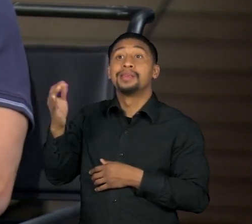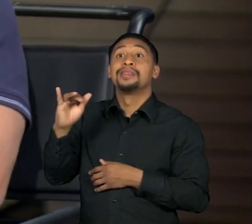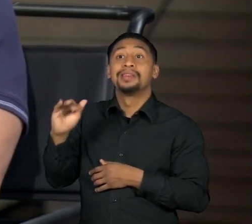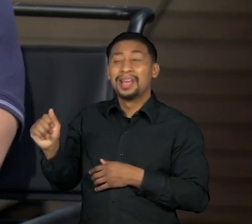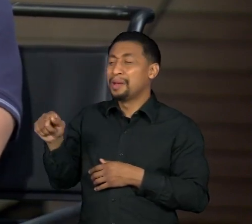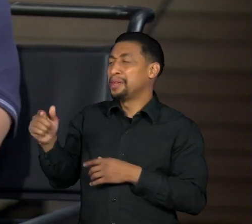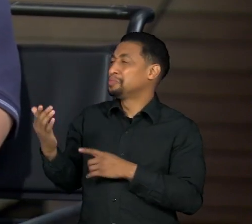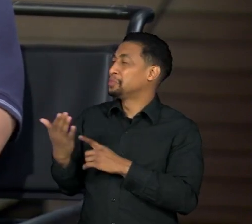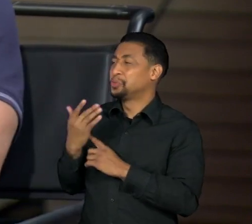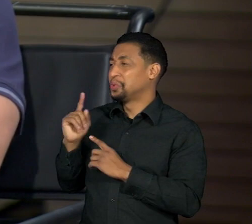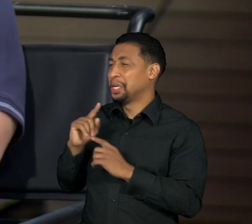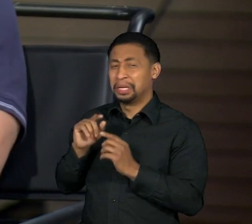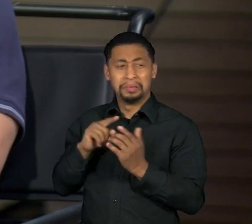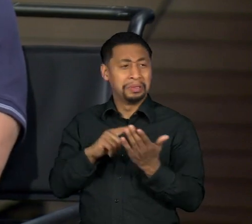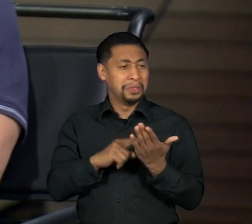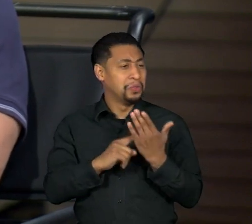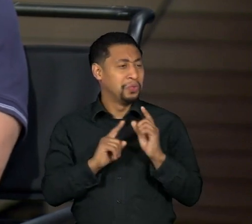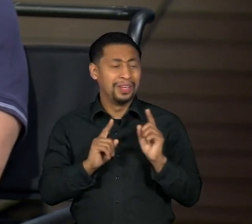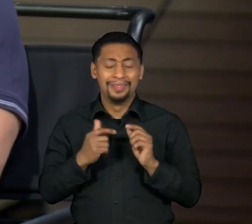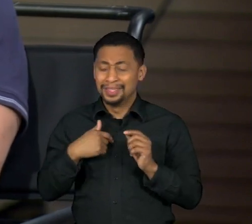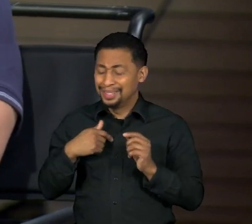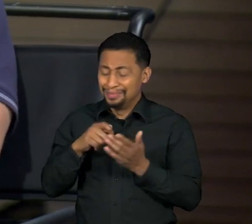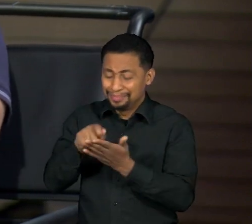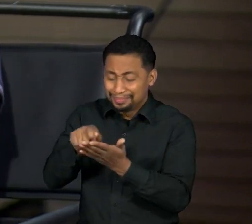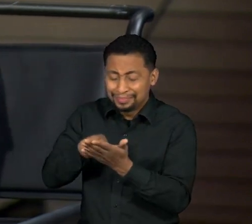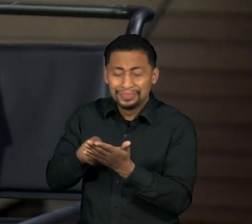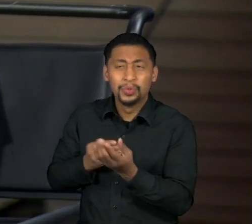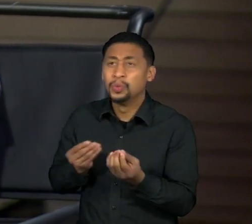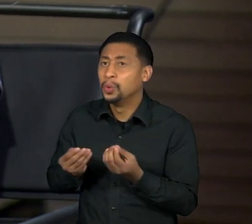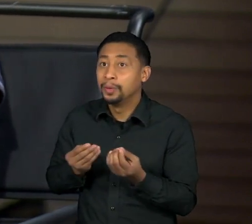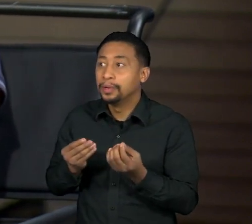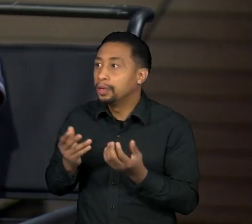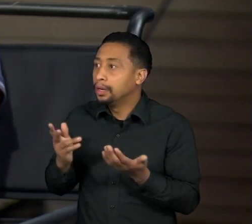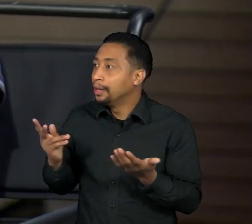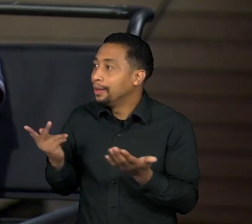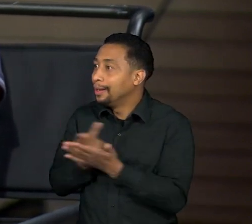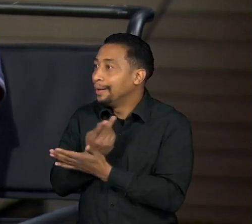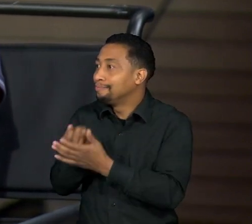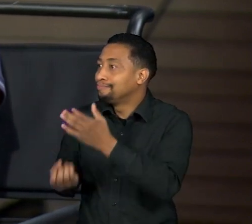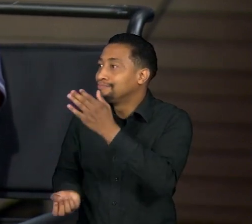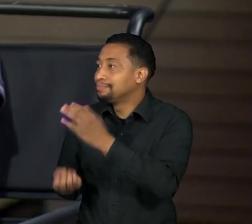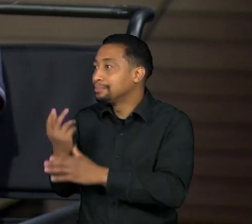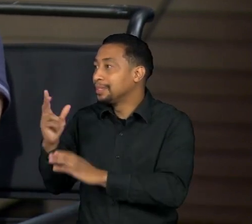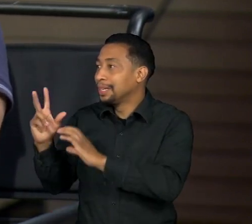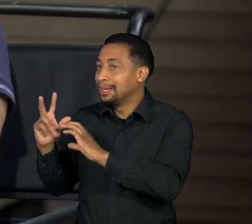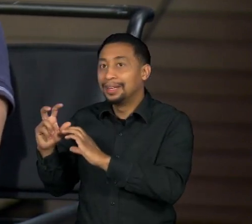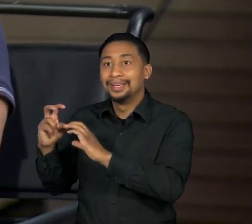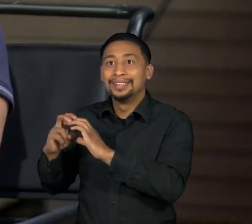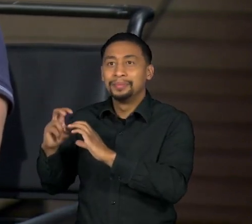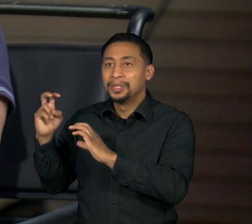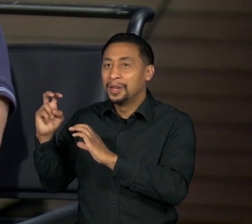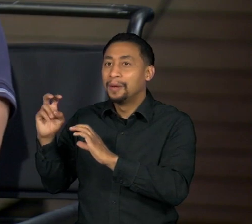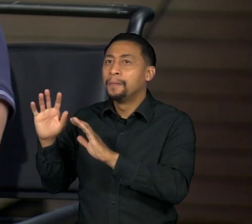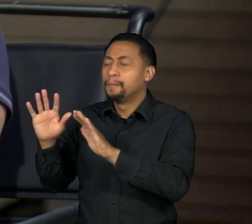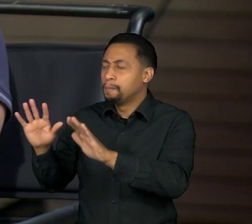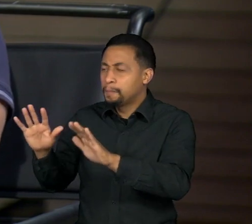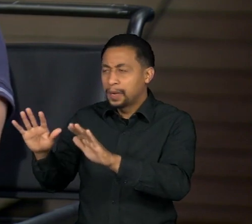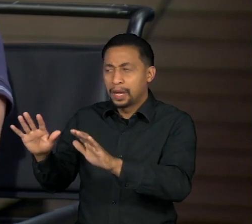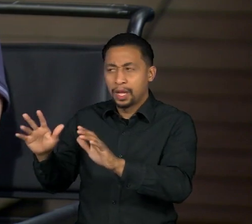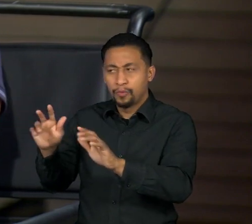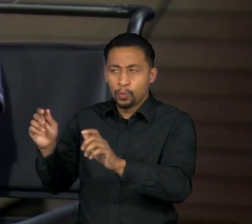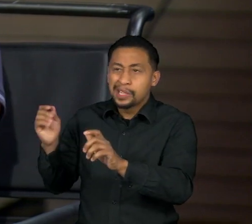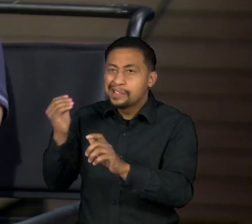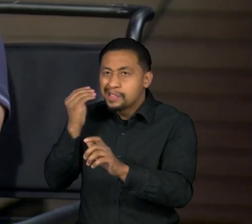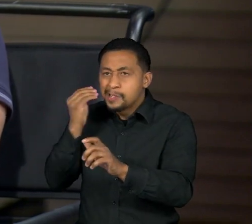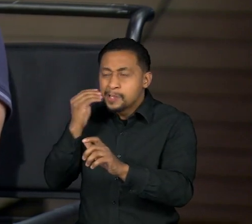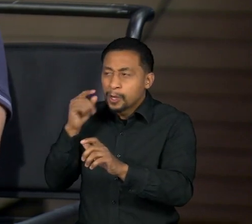sonho de colocar algo escrito. E, de repente, veio o ChatGPT, e na hora que eu olhei para ele, falei, peraí, utilizando não só ele,